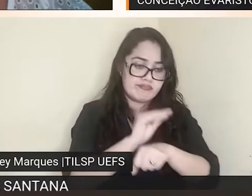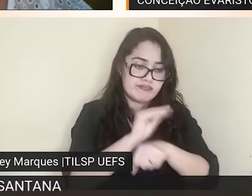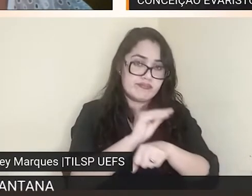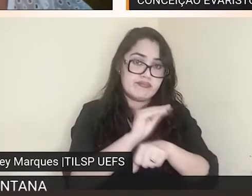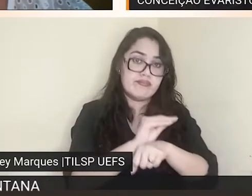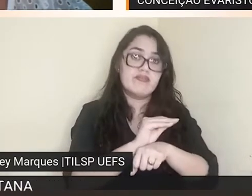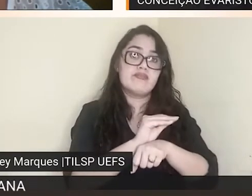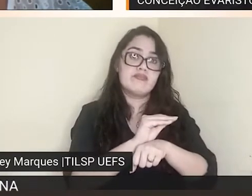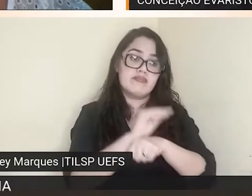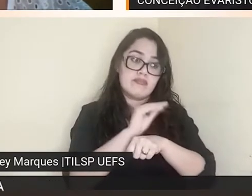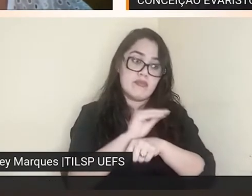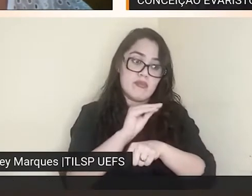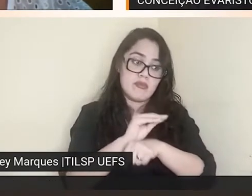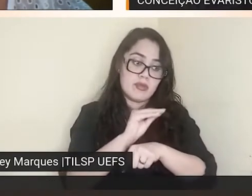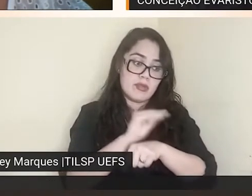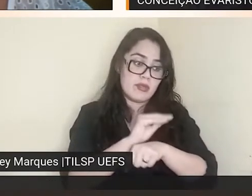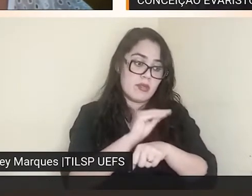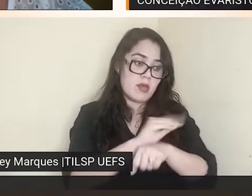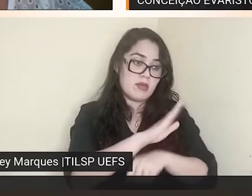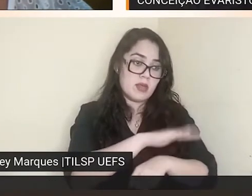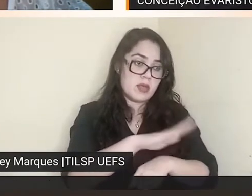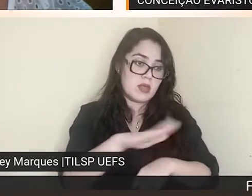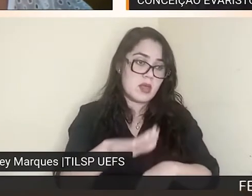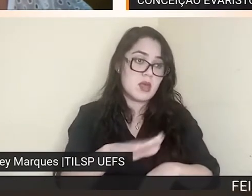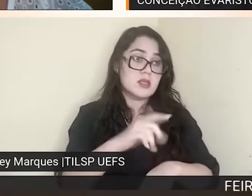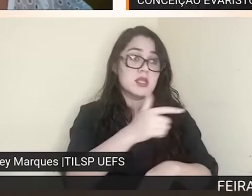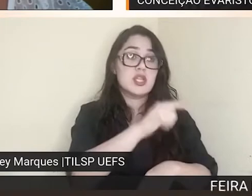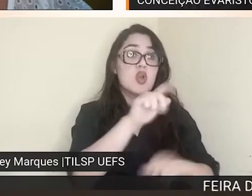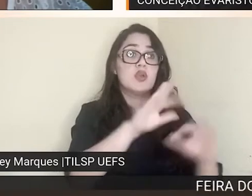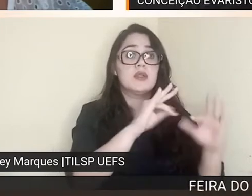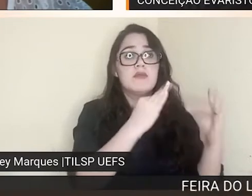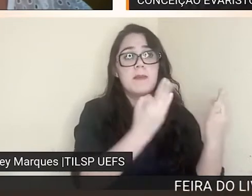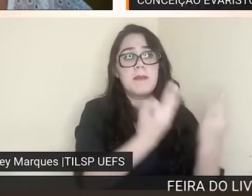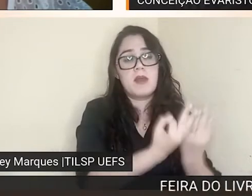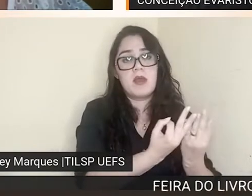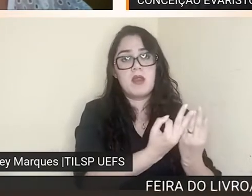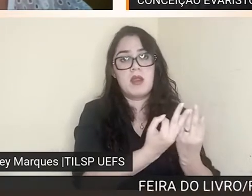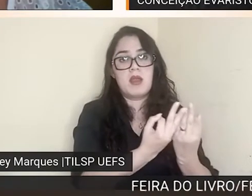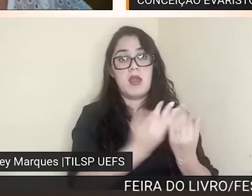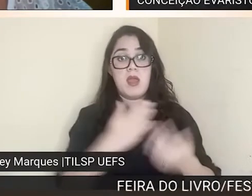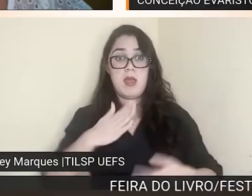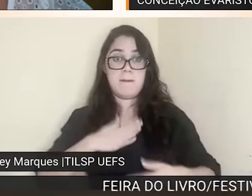cuidando dos corpos alheios, né? Que minha família